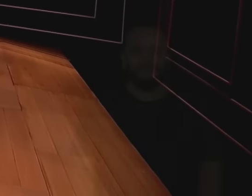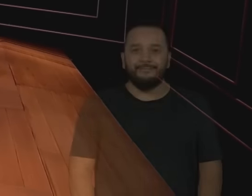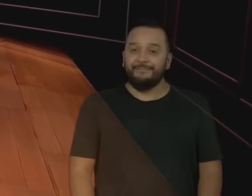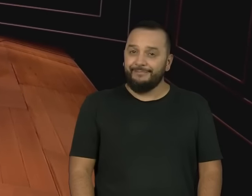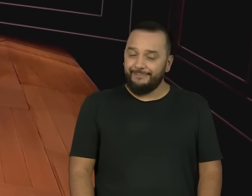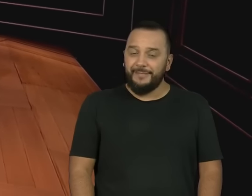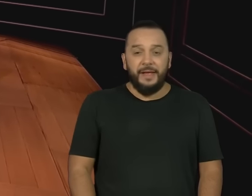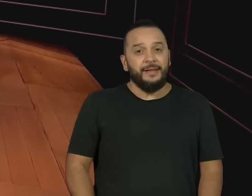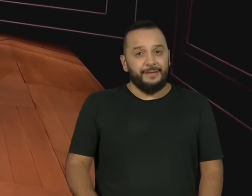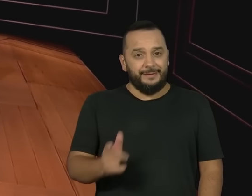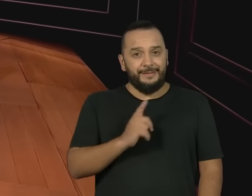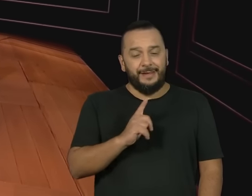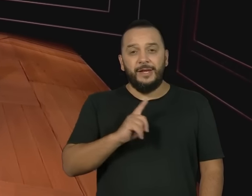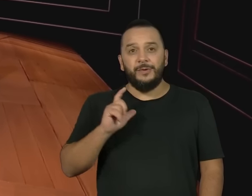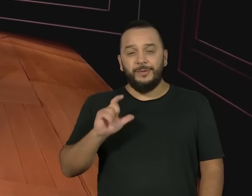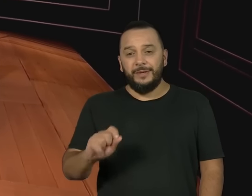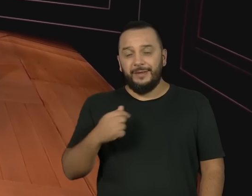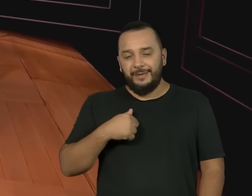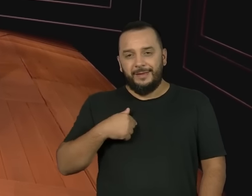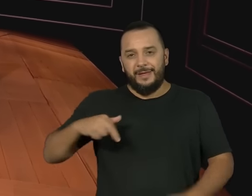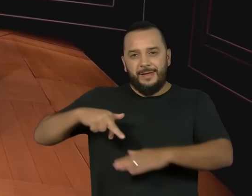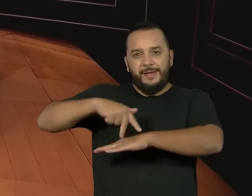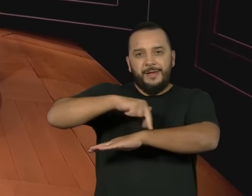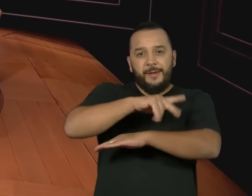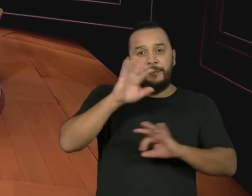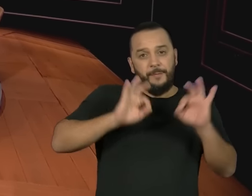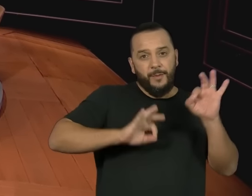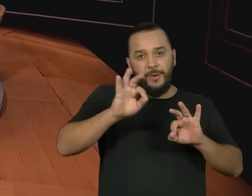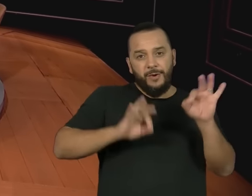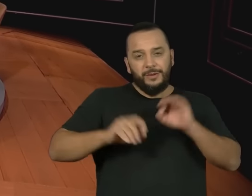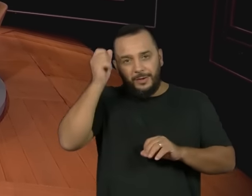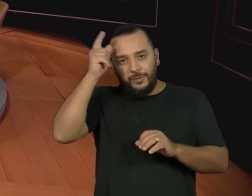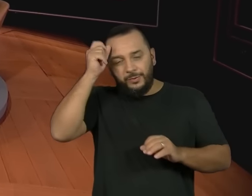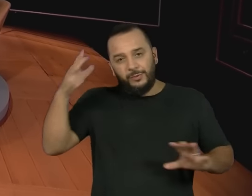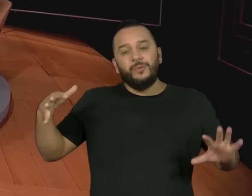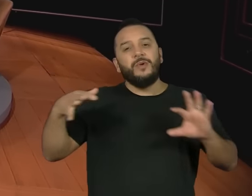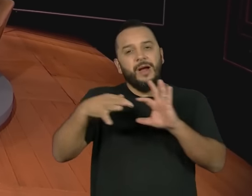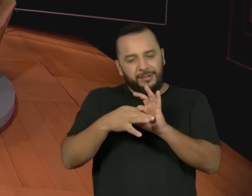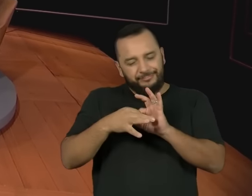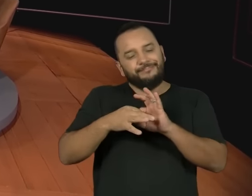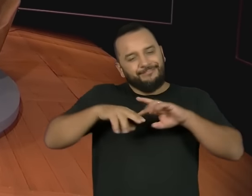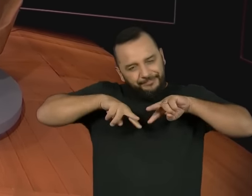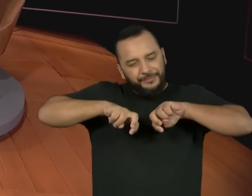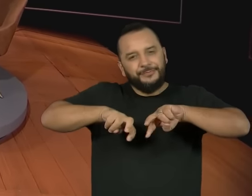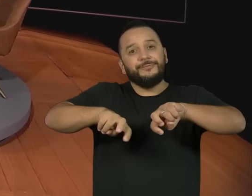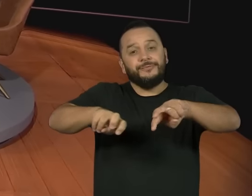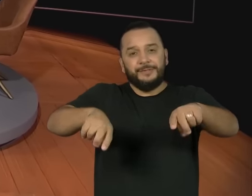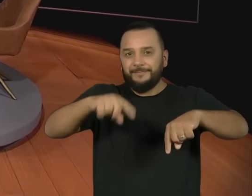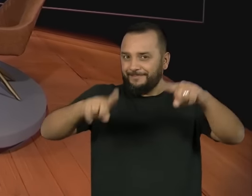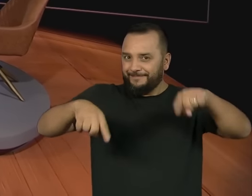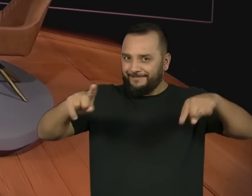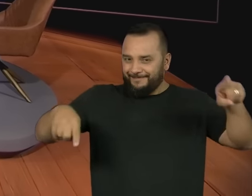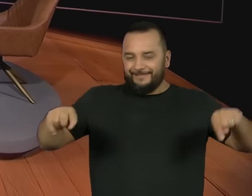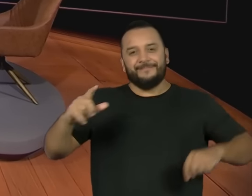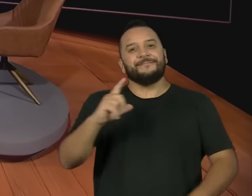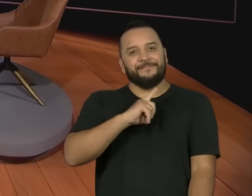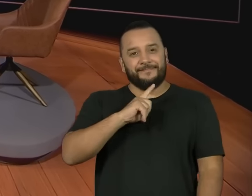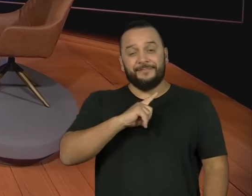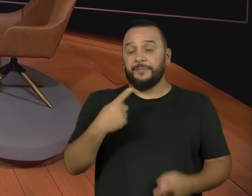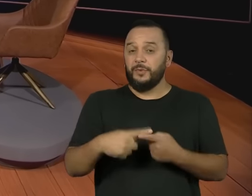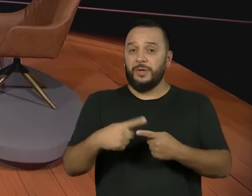A relação entre moda e cultura é profunda, diversificada e repleta de nuances. Sim, porque a moda é